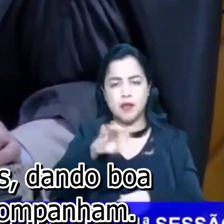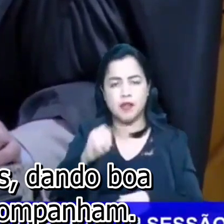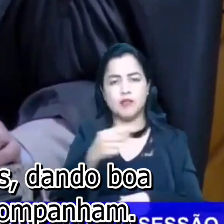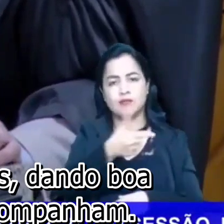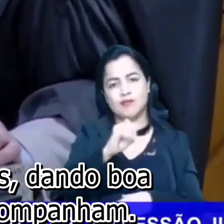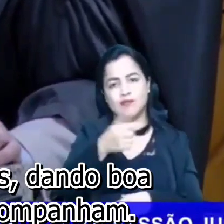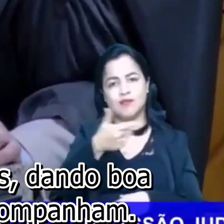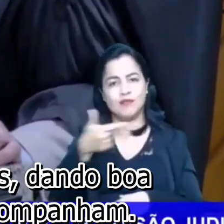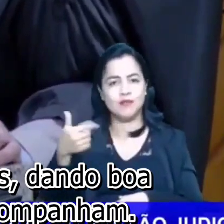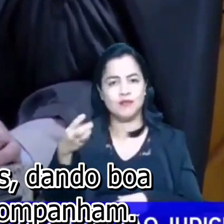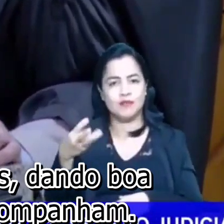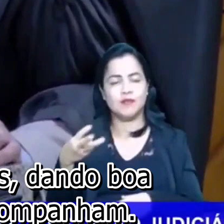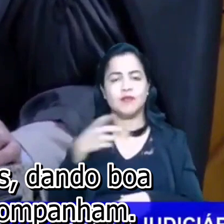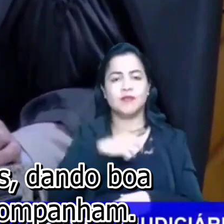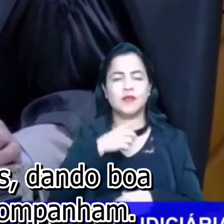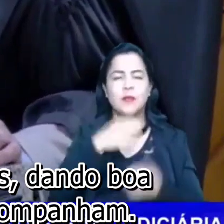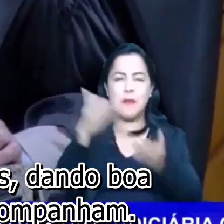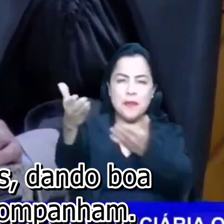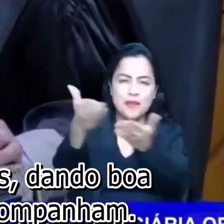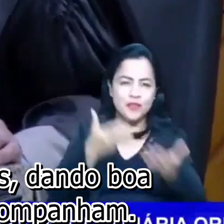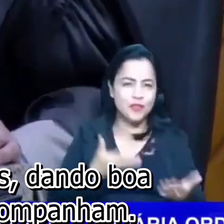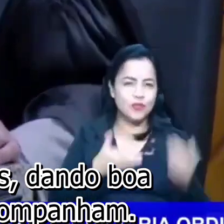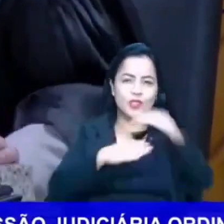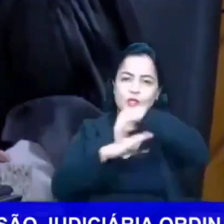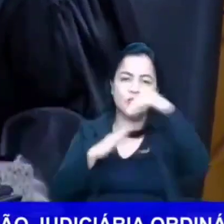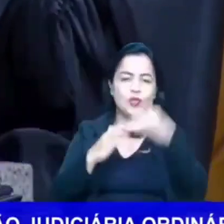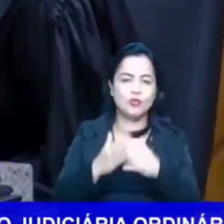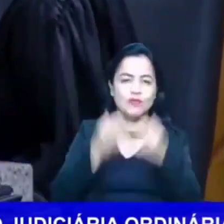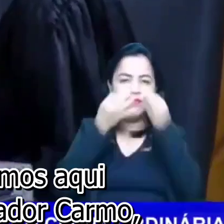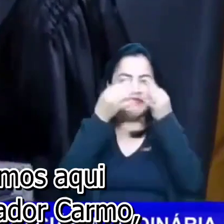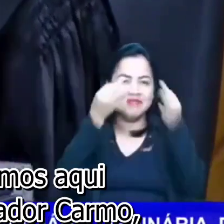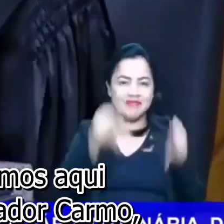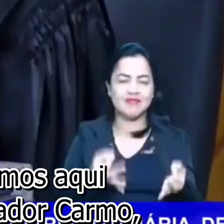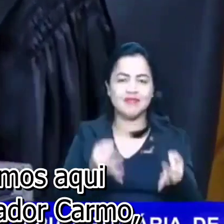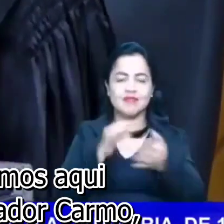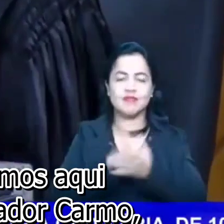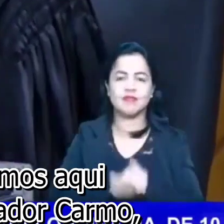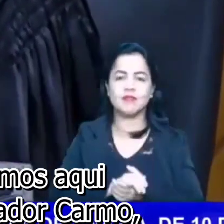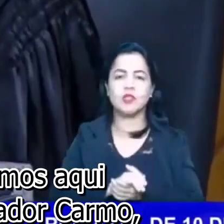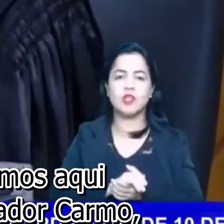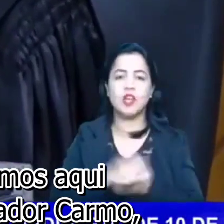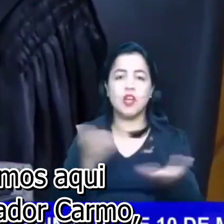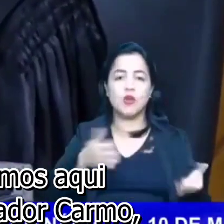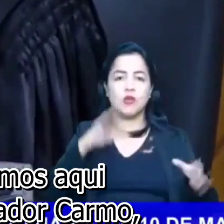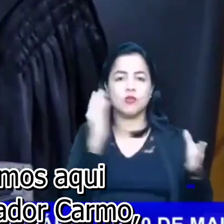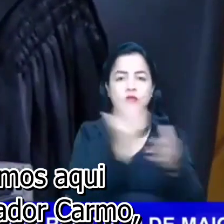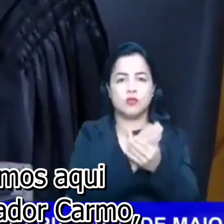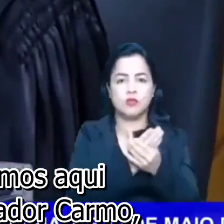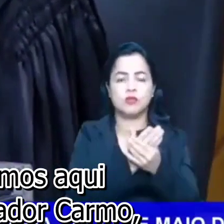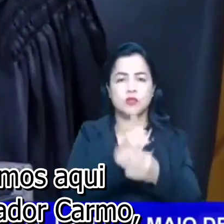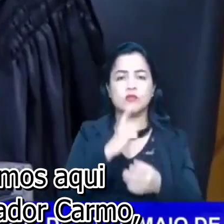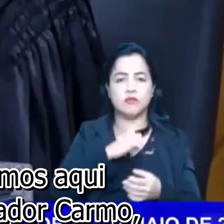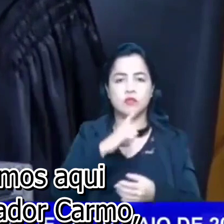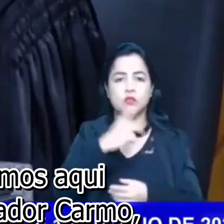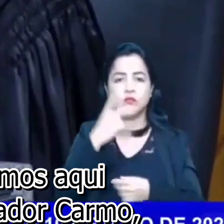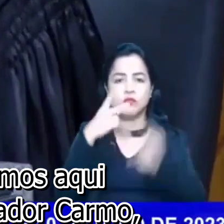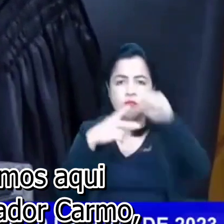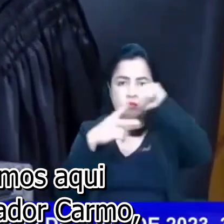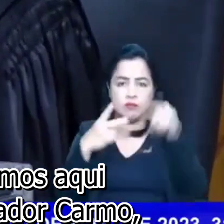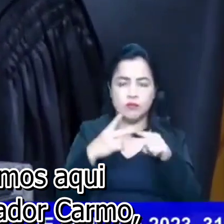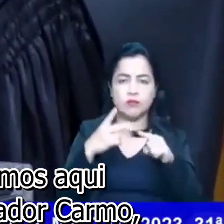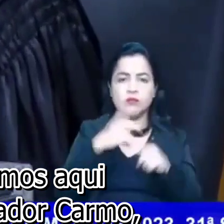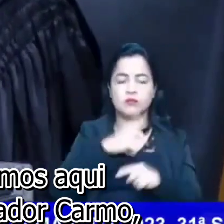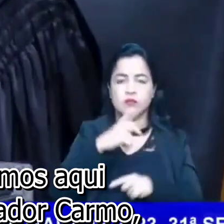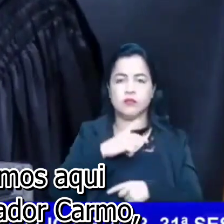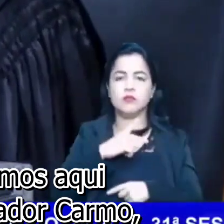dando boas-vindas a todos e a todas que nos acompanham. Julgaremos em modalidade híbrida hoje, né?